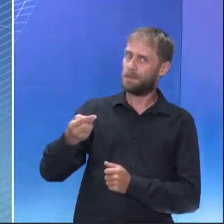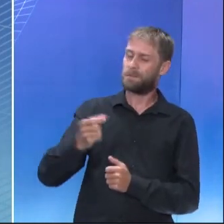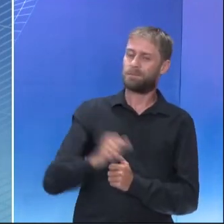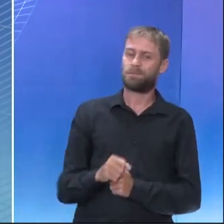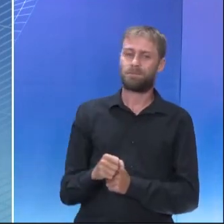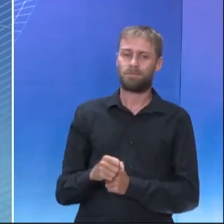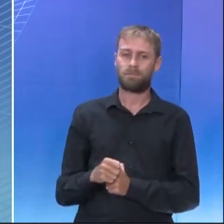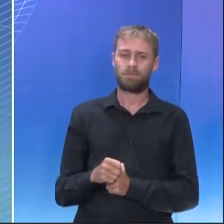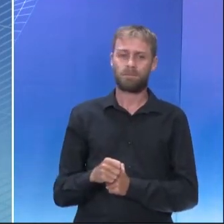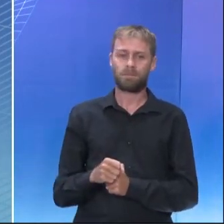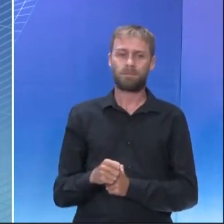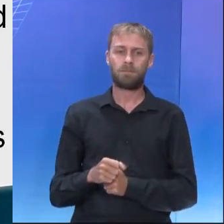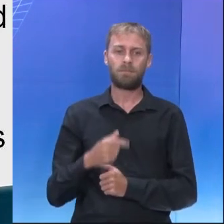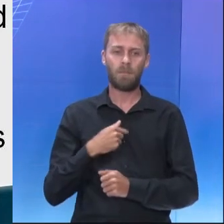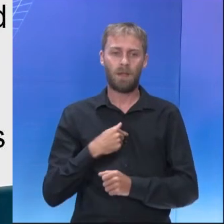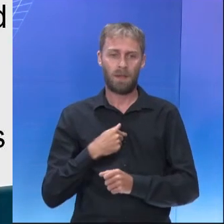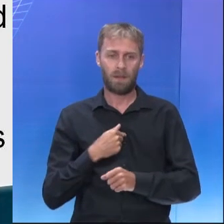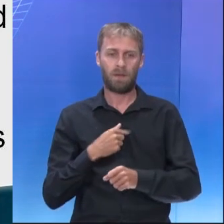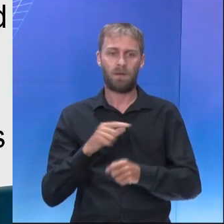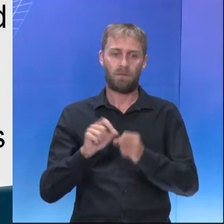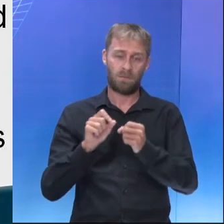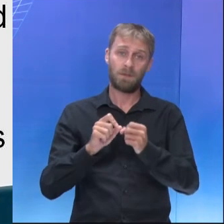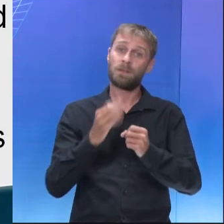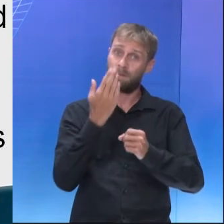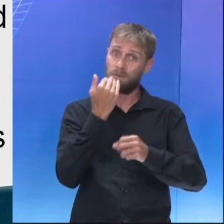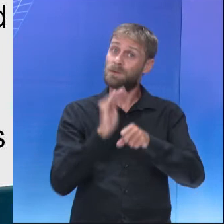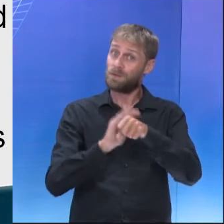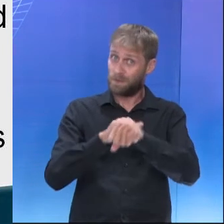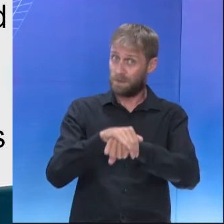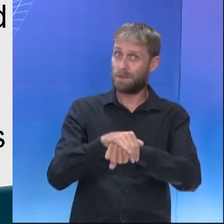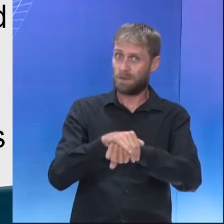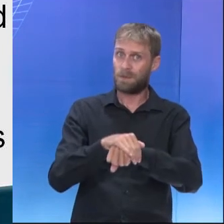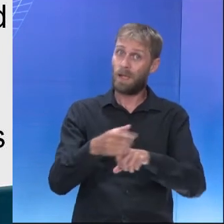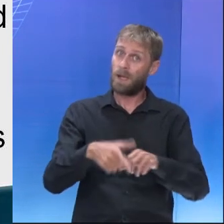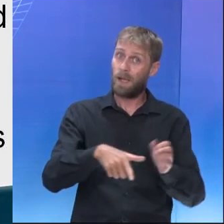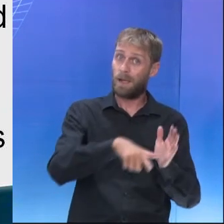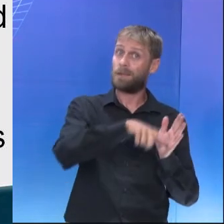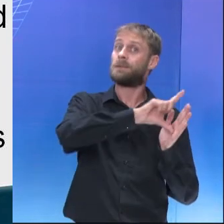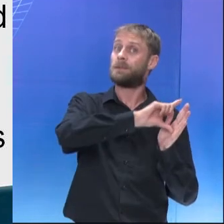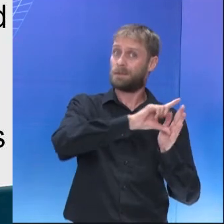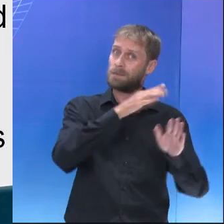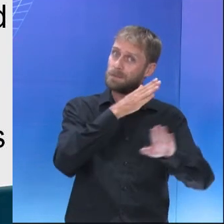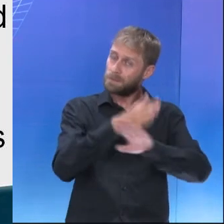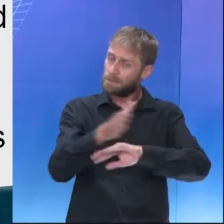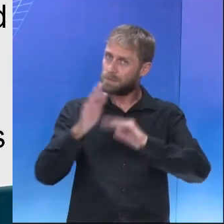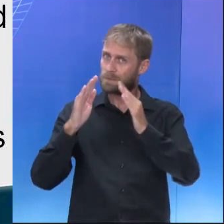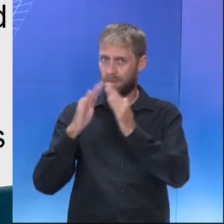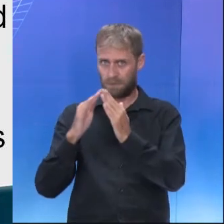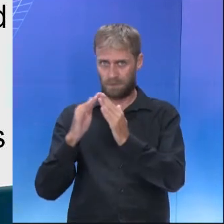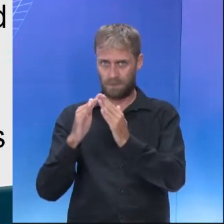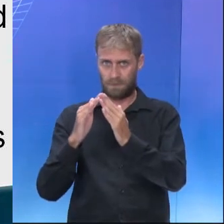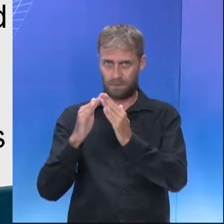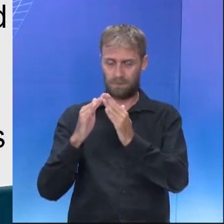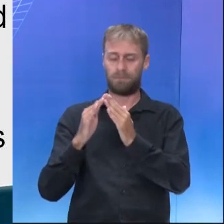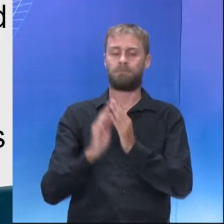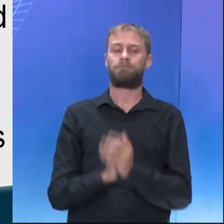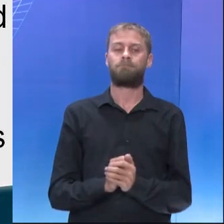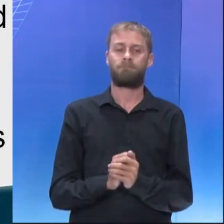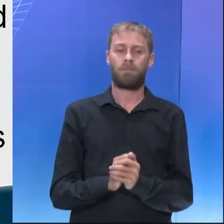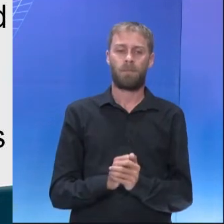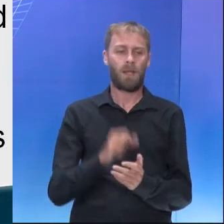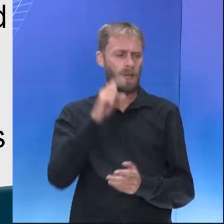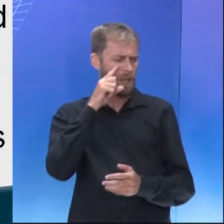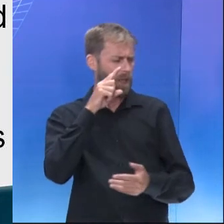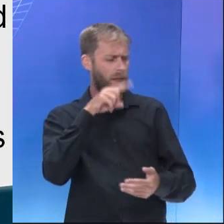I made dinner before getting home. Eu fiz o jantar antes, né, de chegar em casa. He